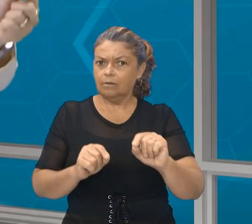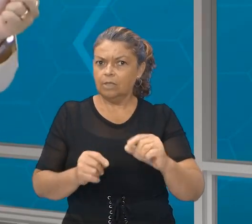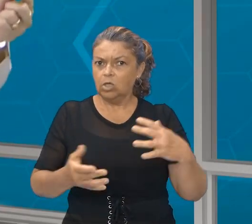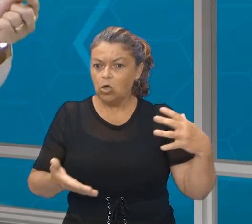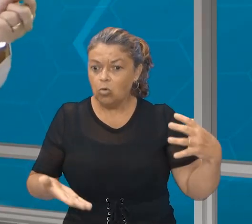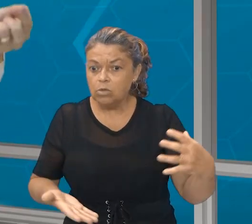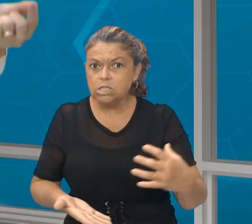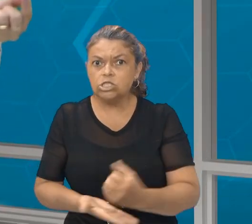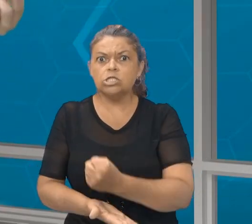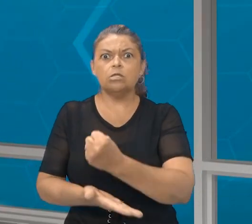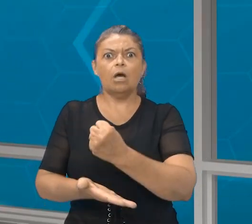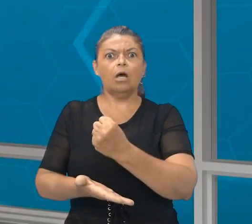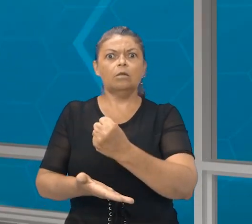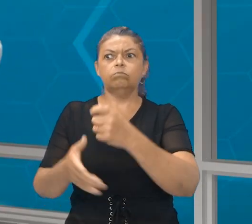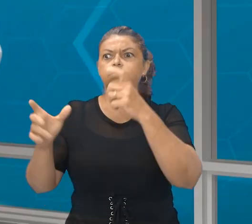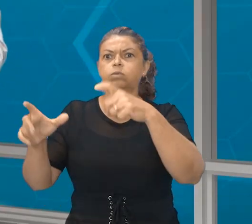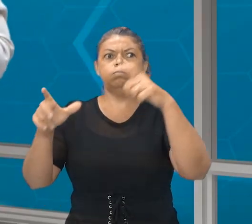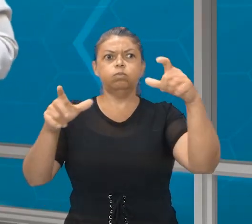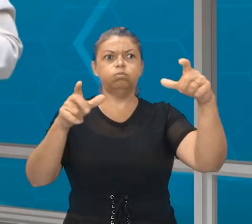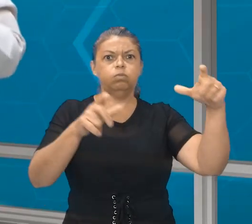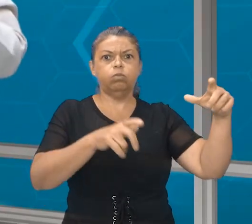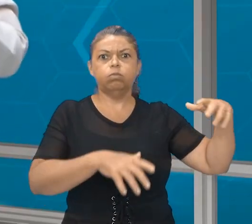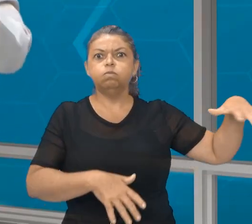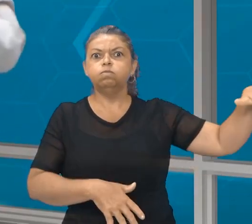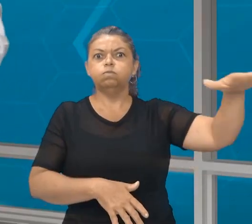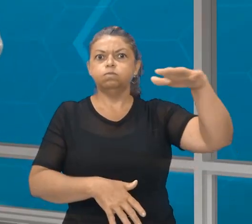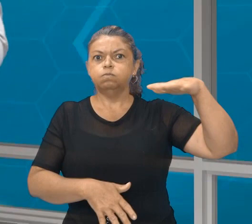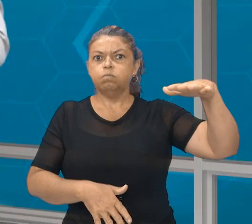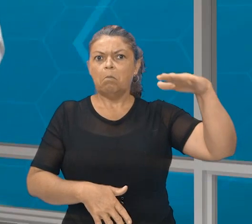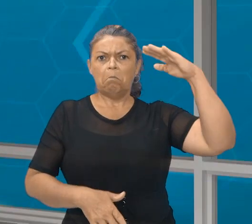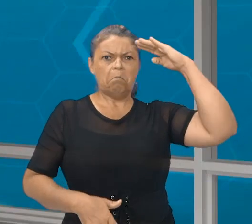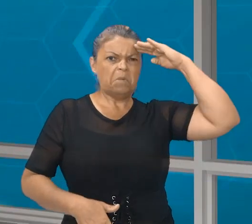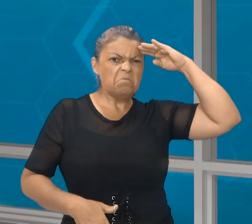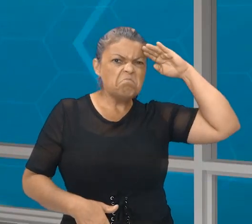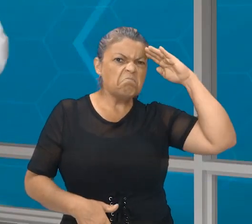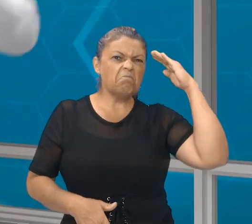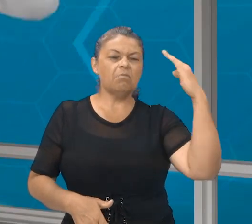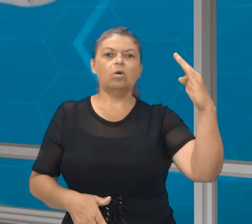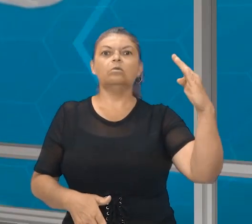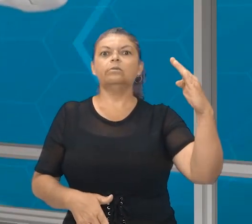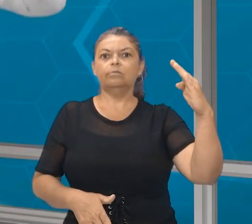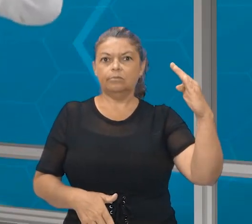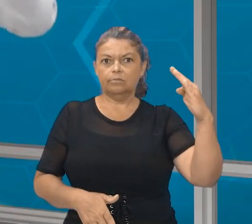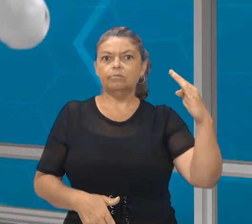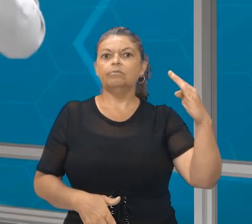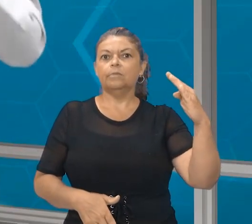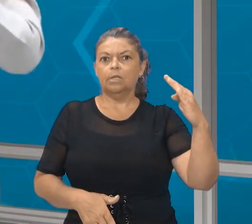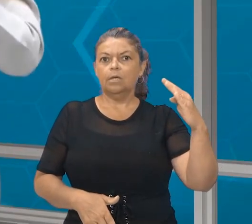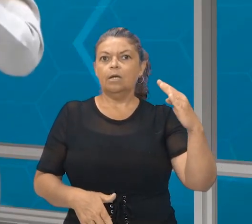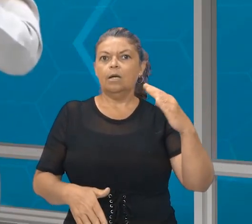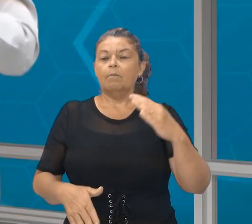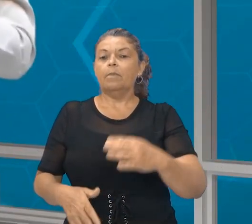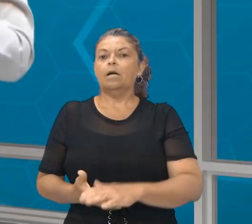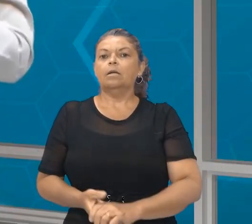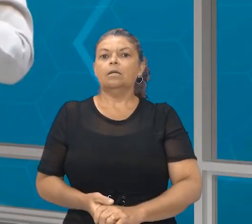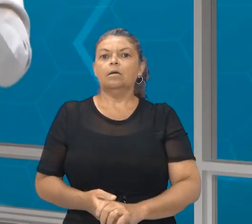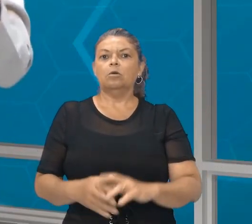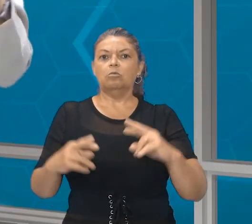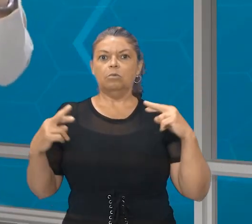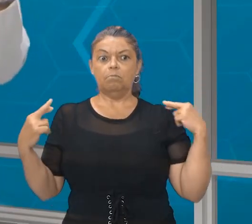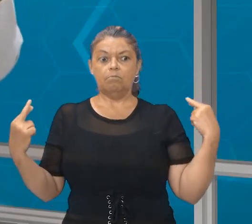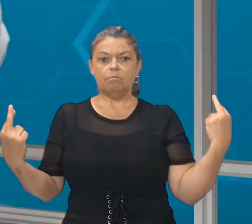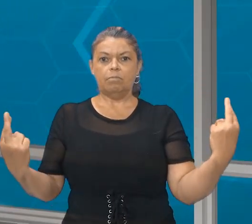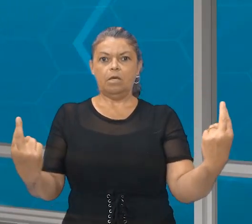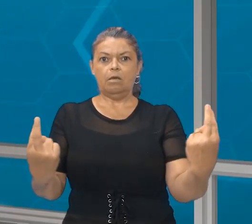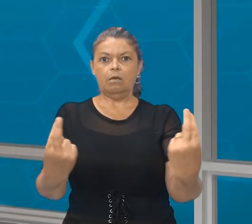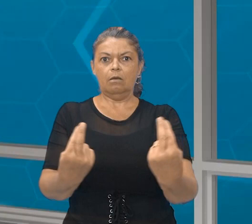conquistado tanto foi fator primordial para o declínio do seu grande império. Então hoje nós temos ali a Itália. Nossa,